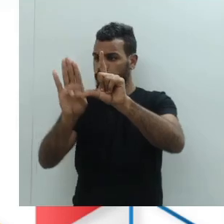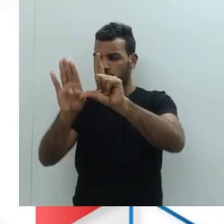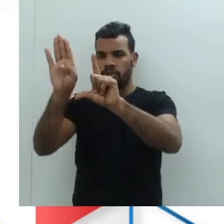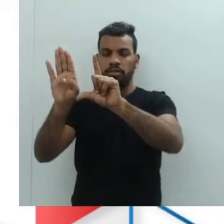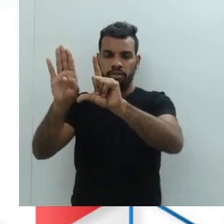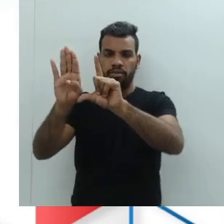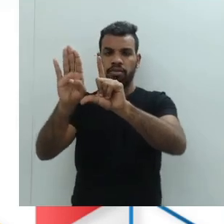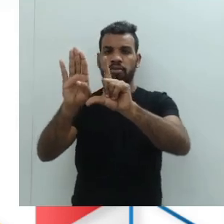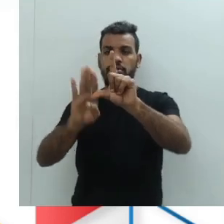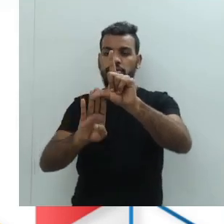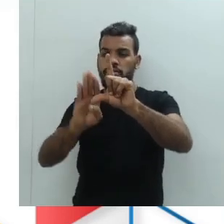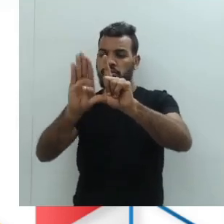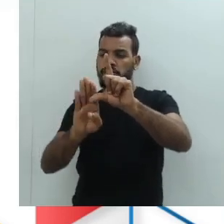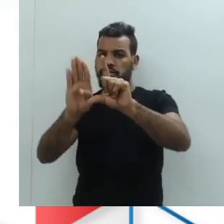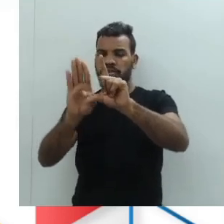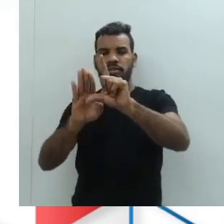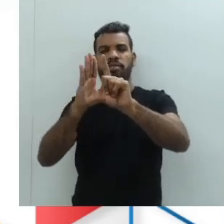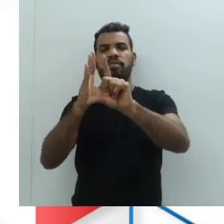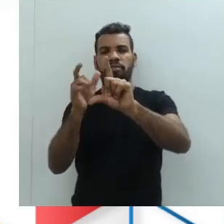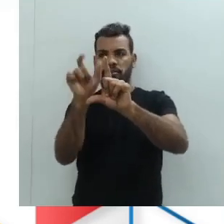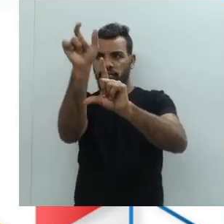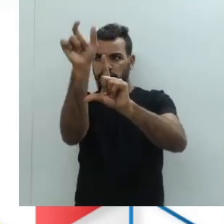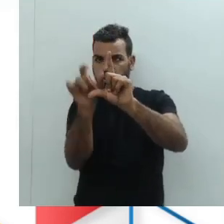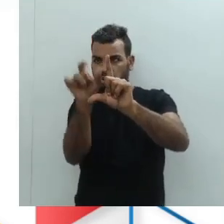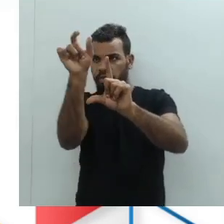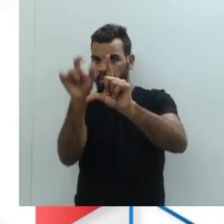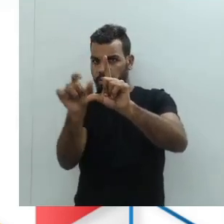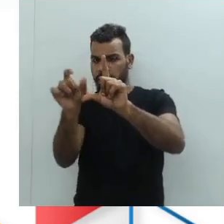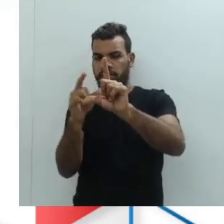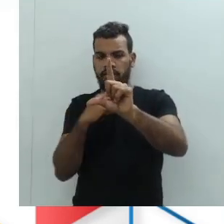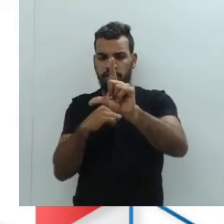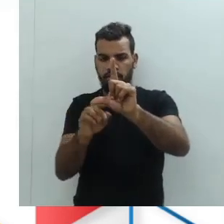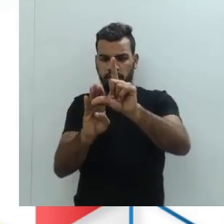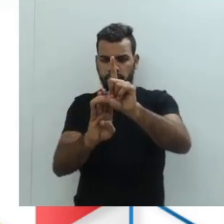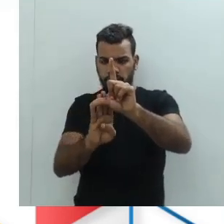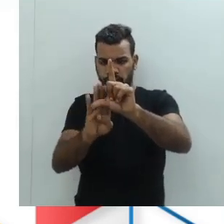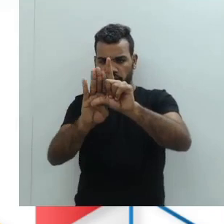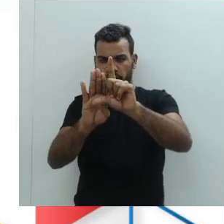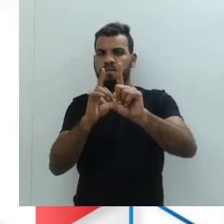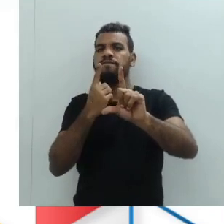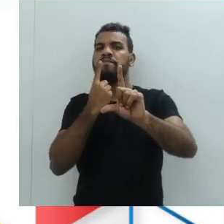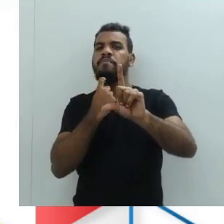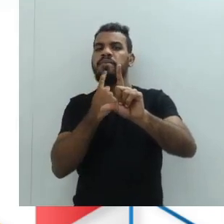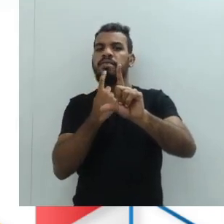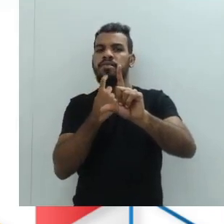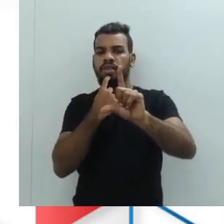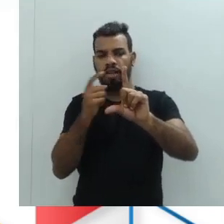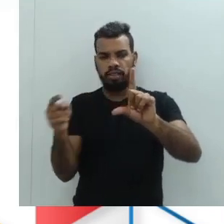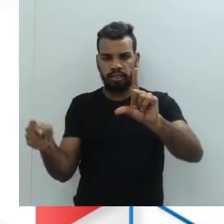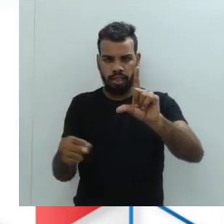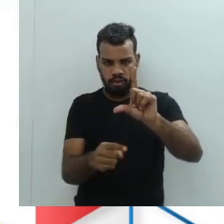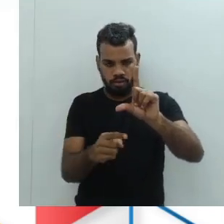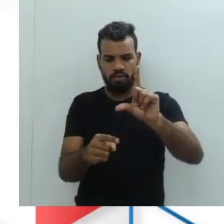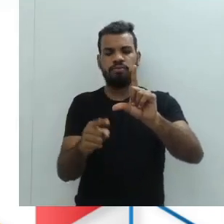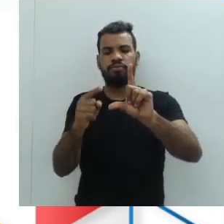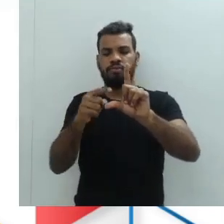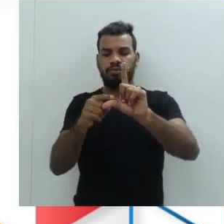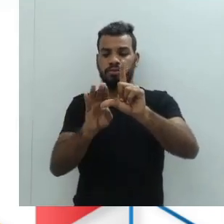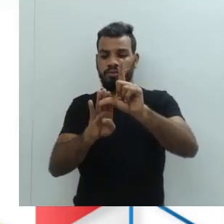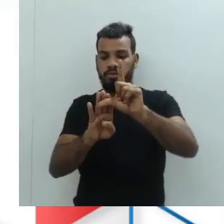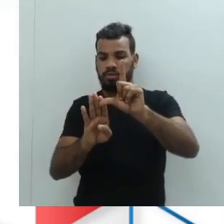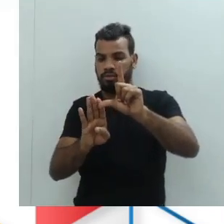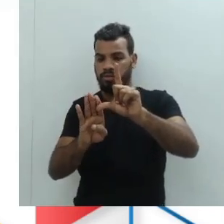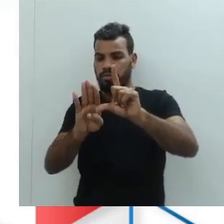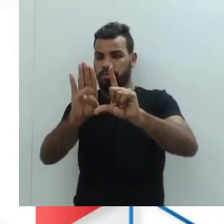um formato de uma coluna. Você vê, tem a coluna vermelha, que representa a torcida do Santa Cruz. Tem a